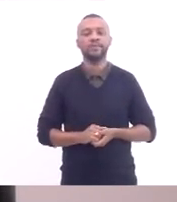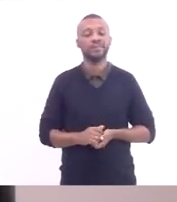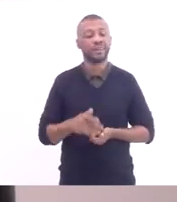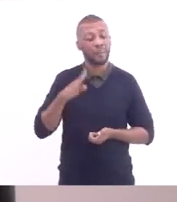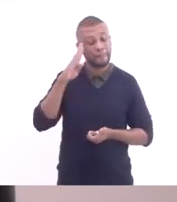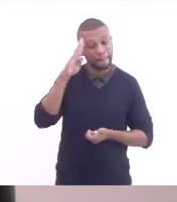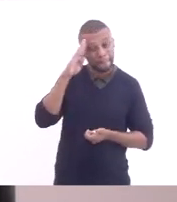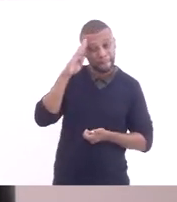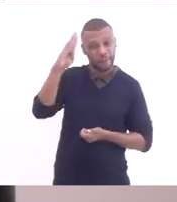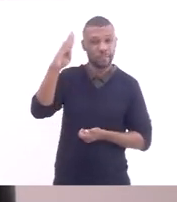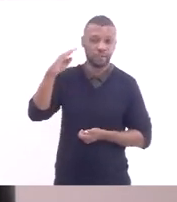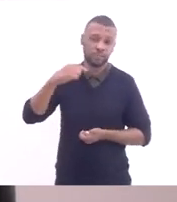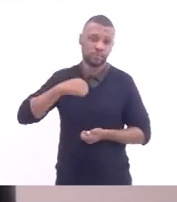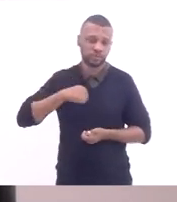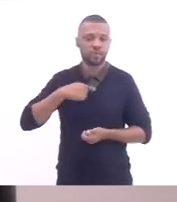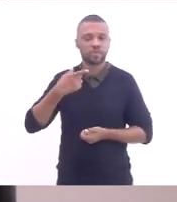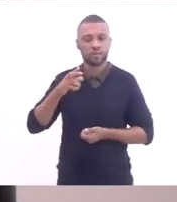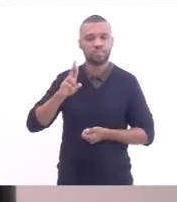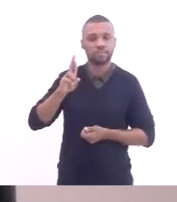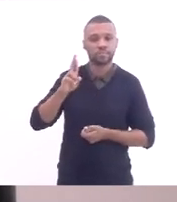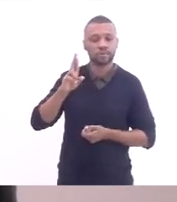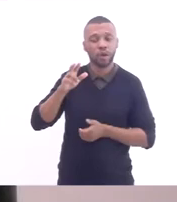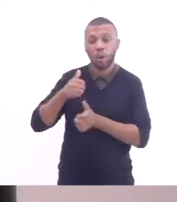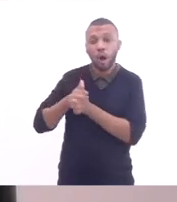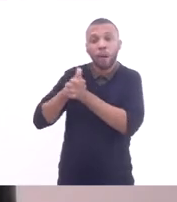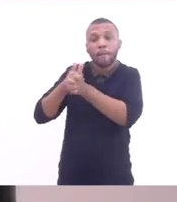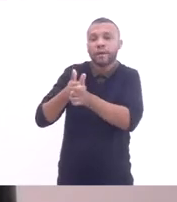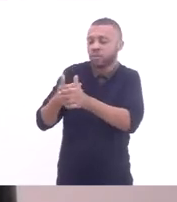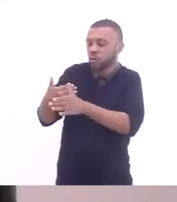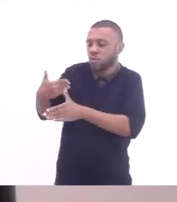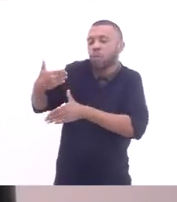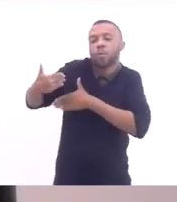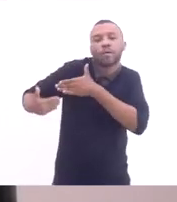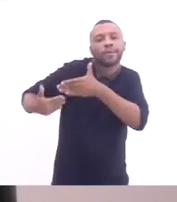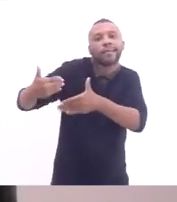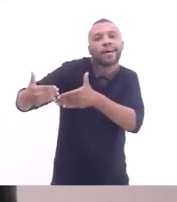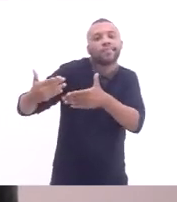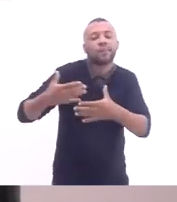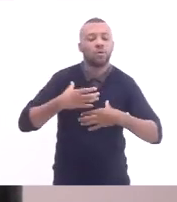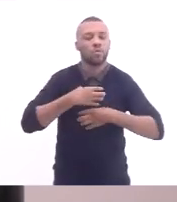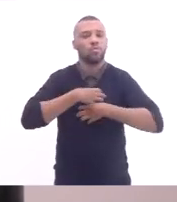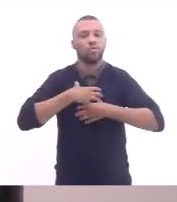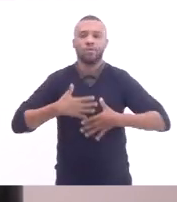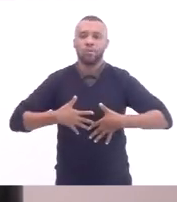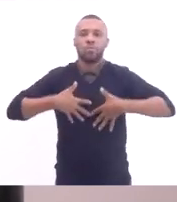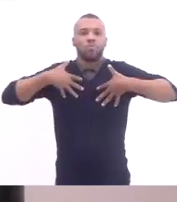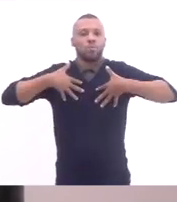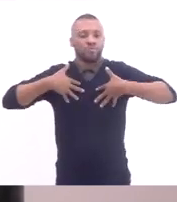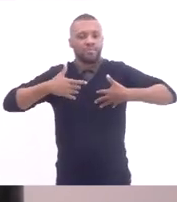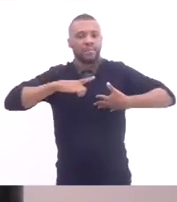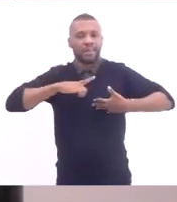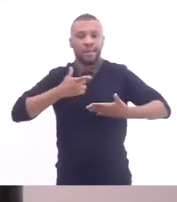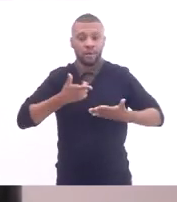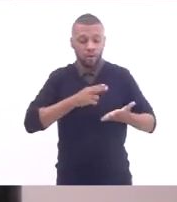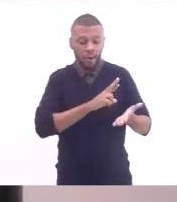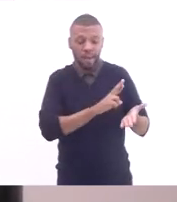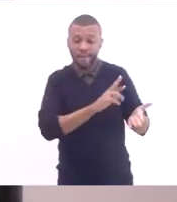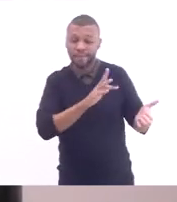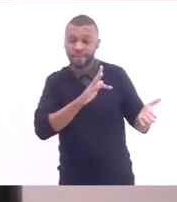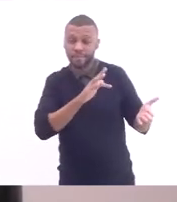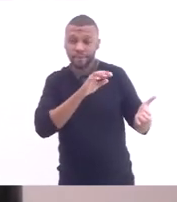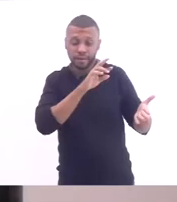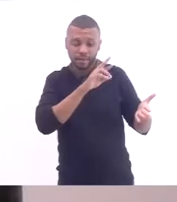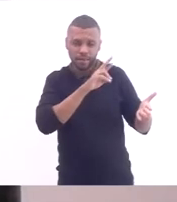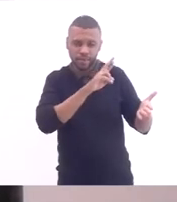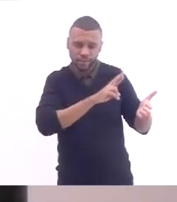especialmente para mim, que participei do processo todo, é muito gratificante poder ter o regime aprovado. Mas não é porque tem